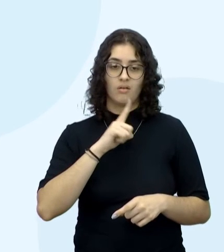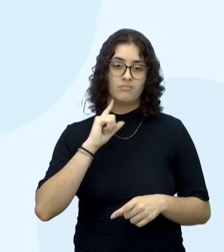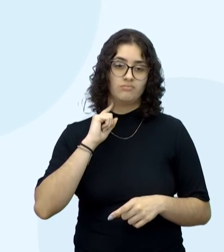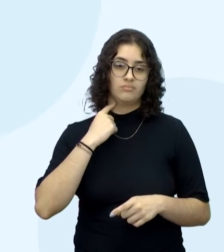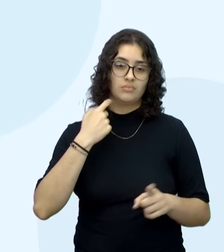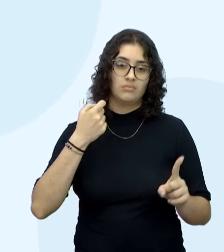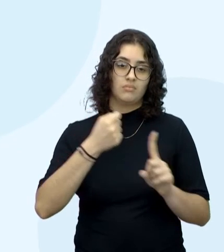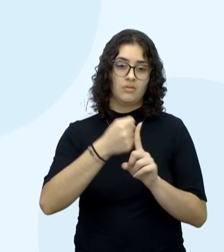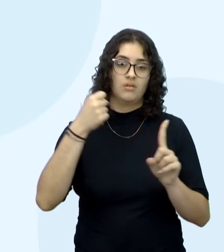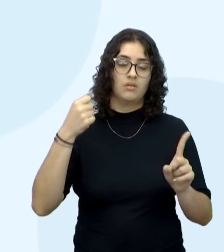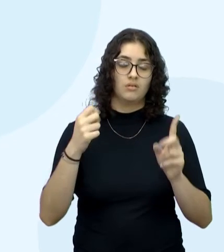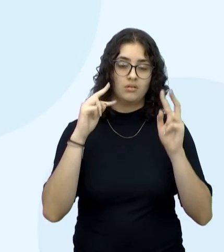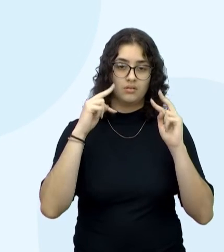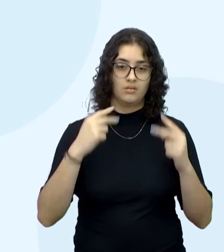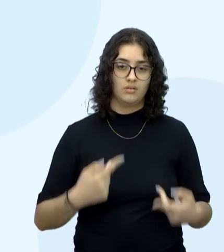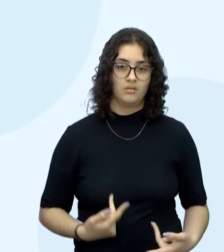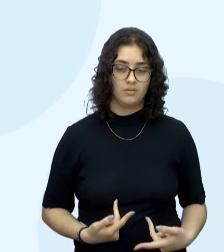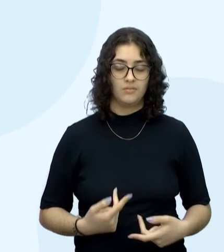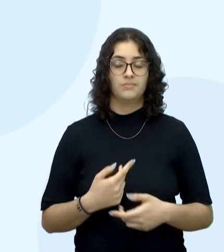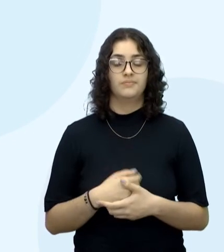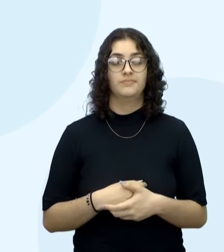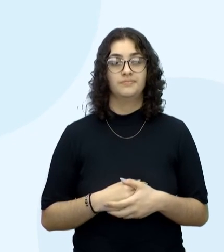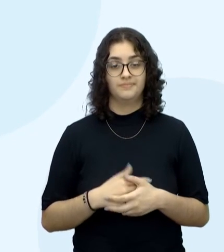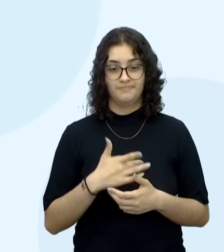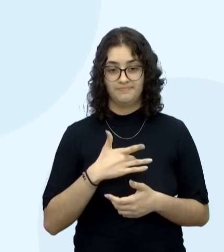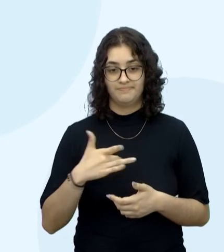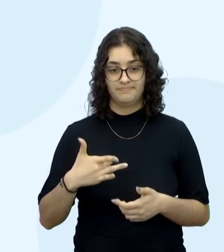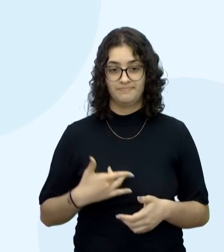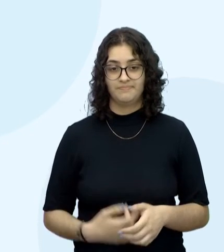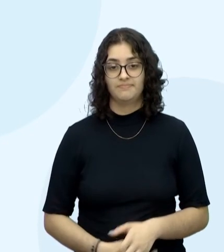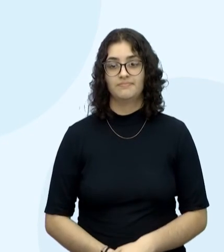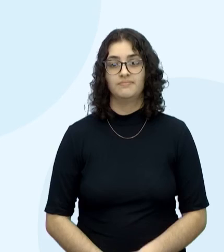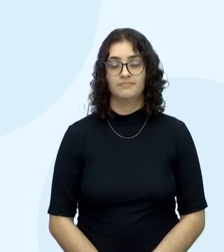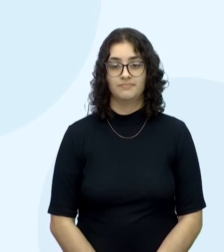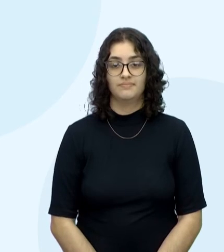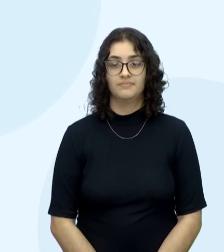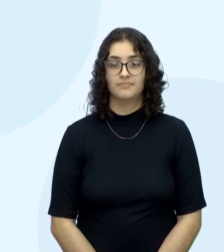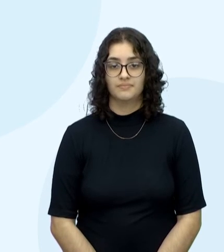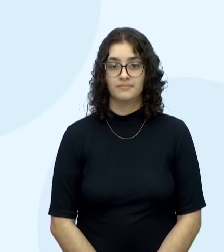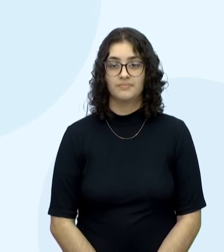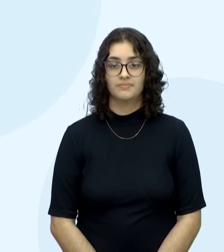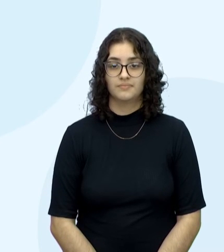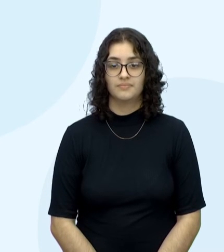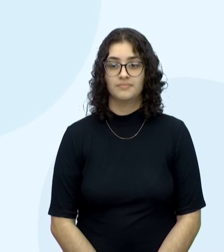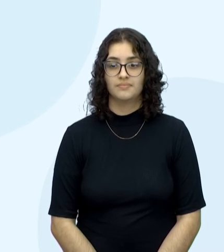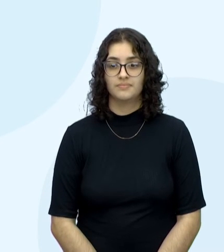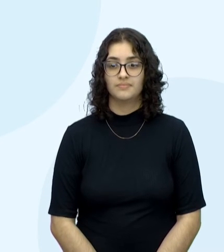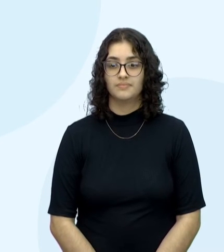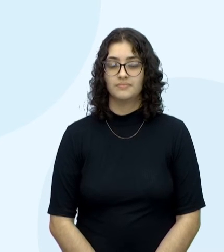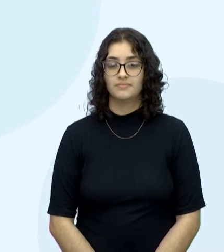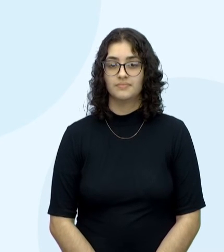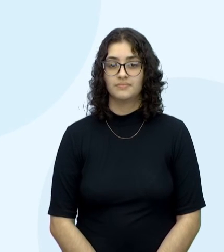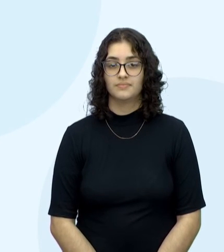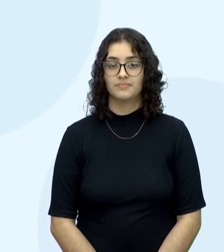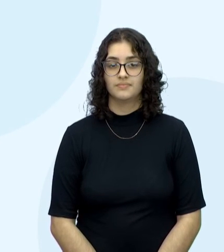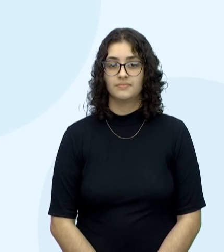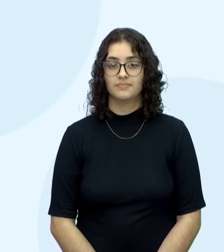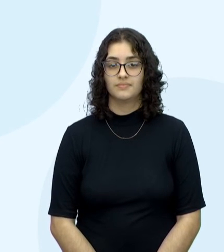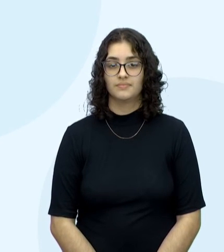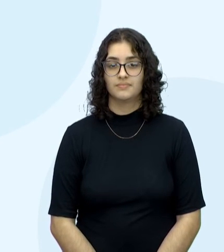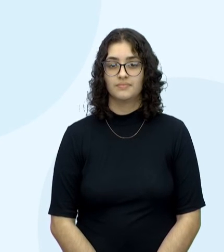geram importante alteração e impacto na saúde humana. Tá? E